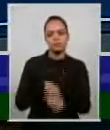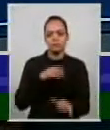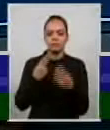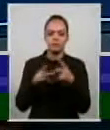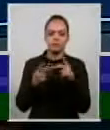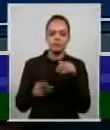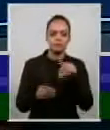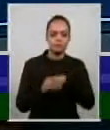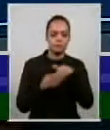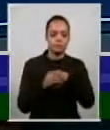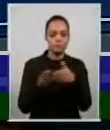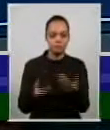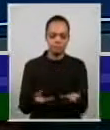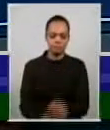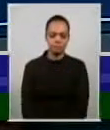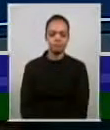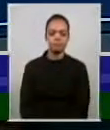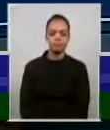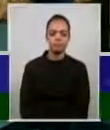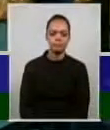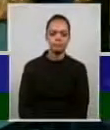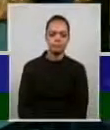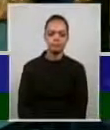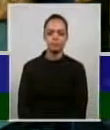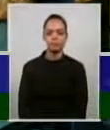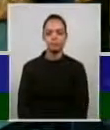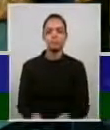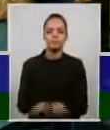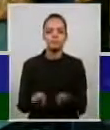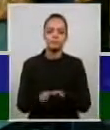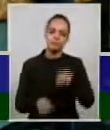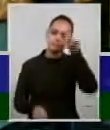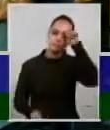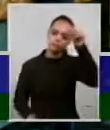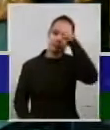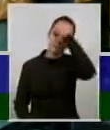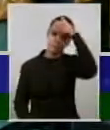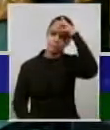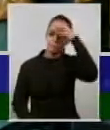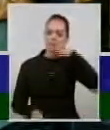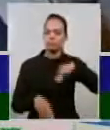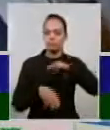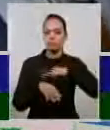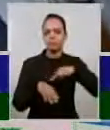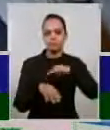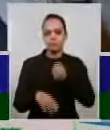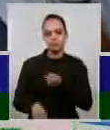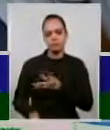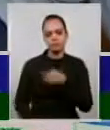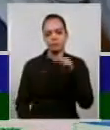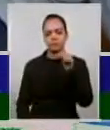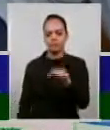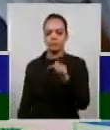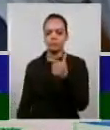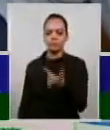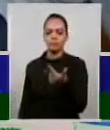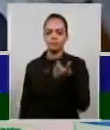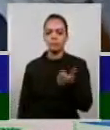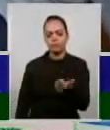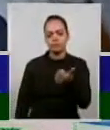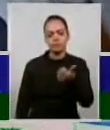ausências nesta oportunidade. Ainda de autoria do prefeito municipal, número